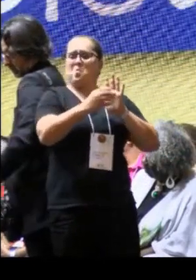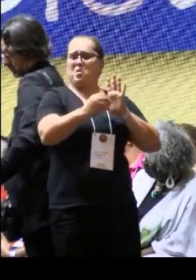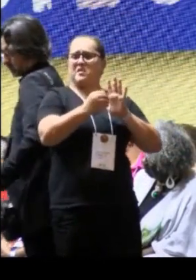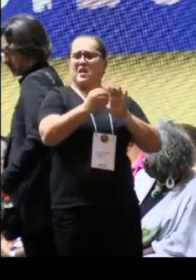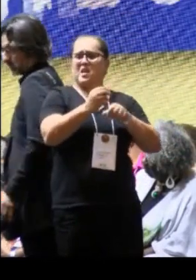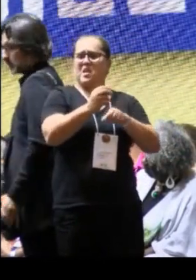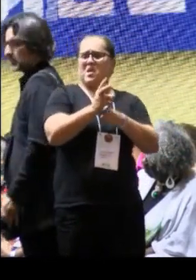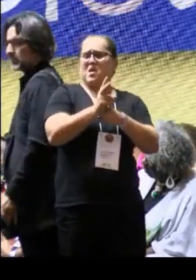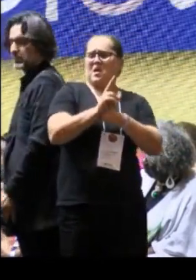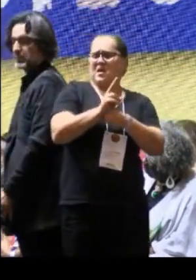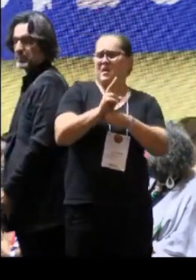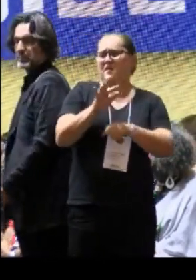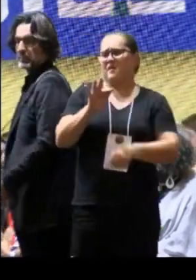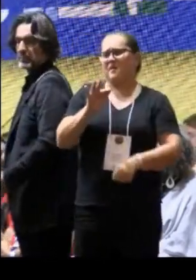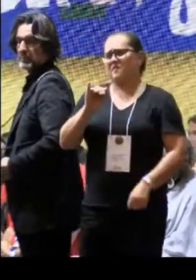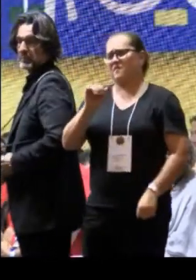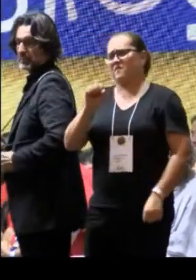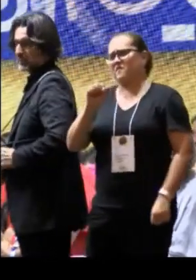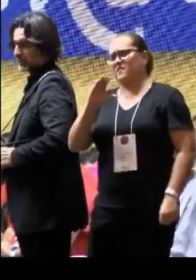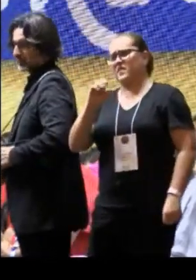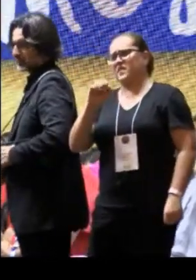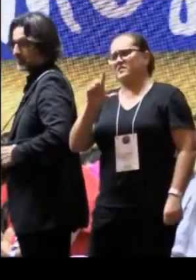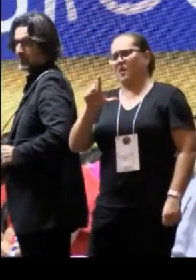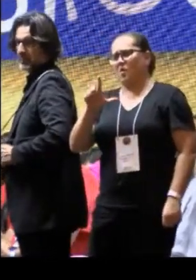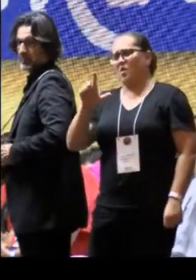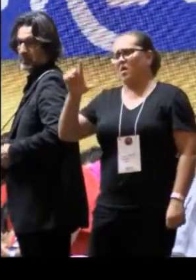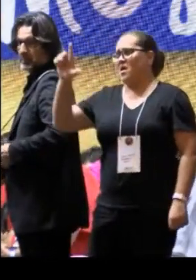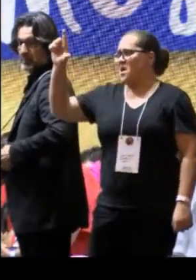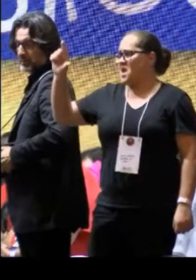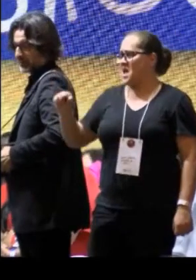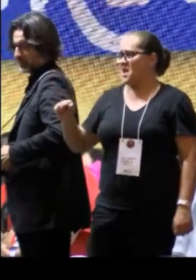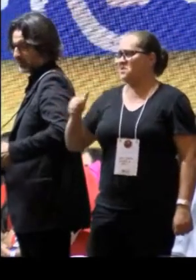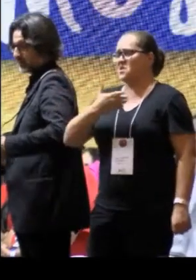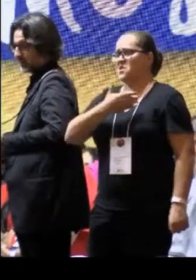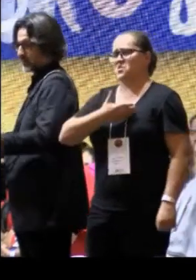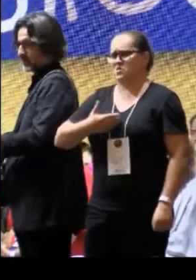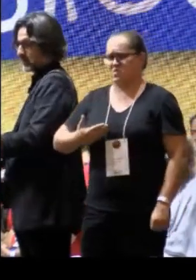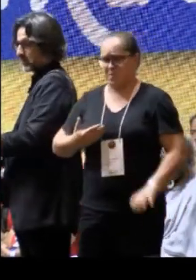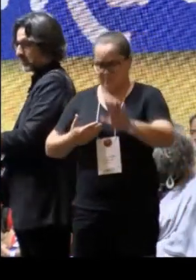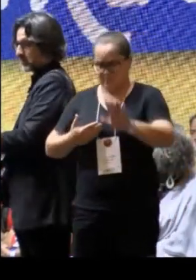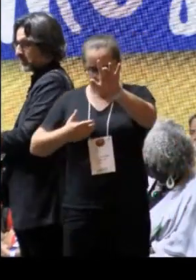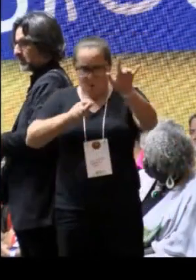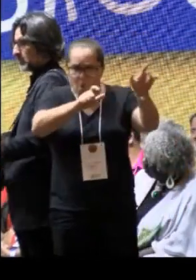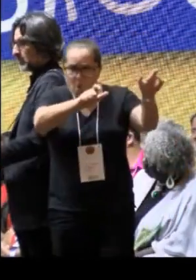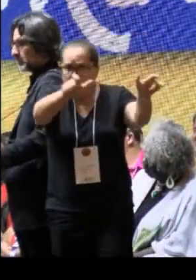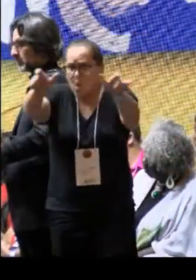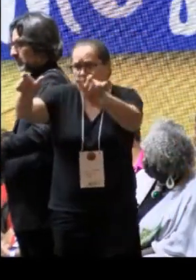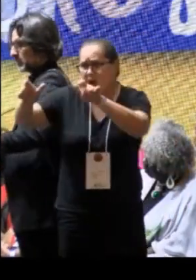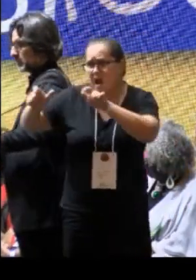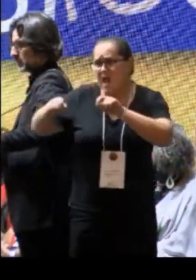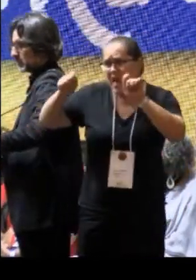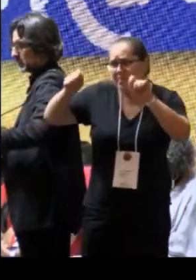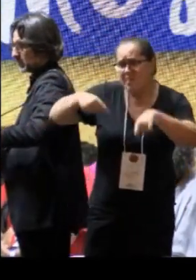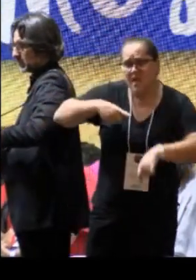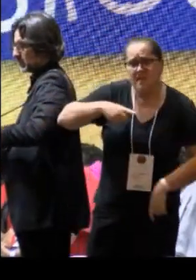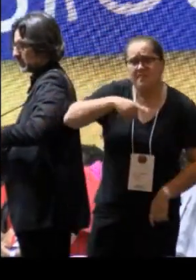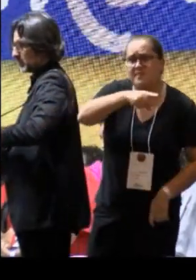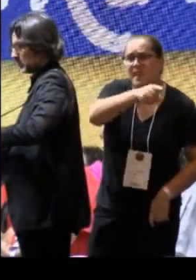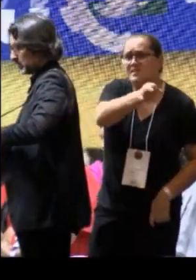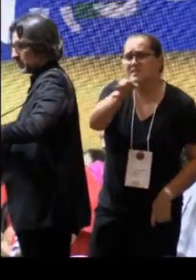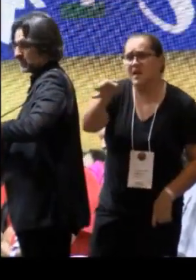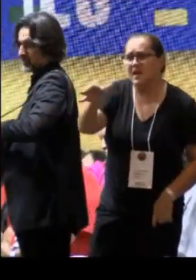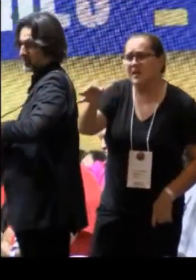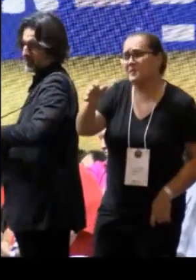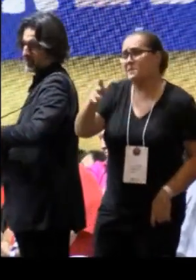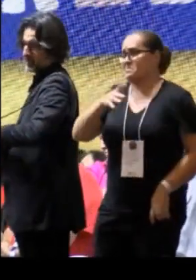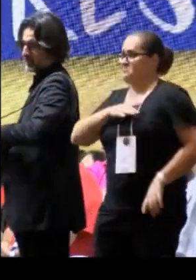fiscal e redução do Estado, que não deu certo em lugar nenhum do mundo. Tiveram o apoio